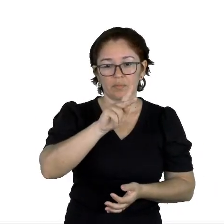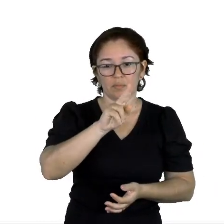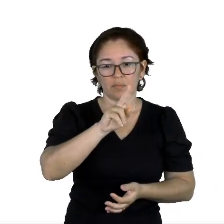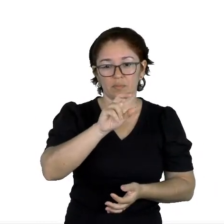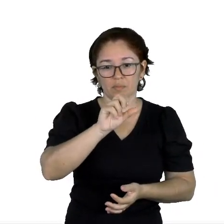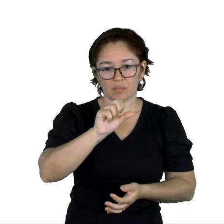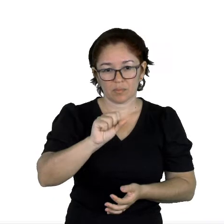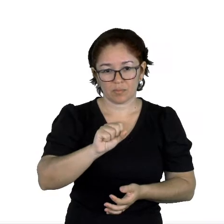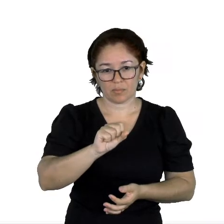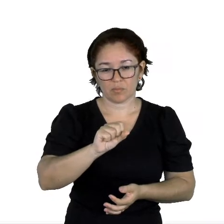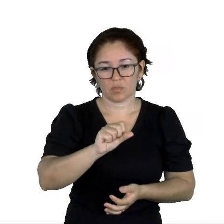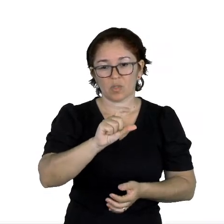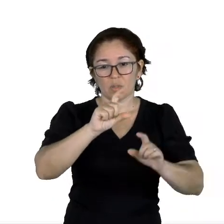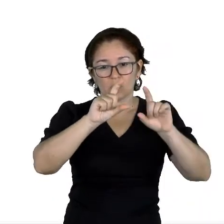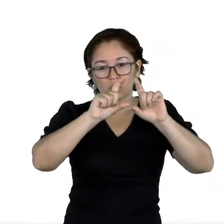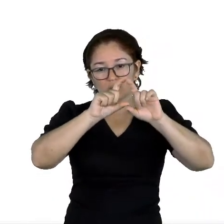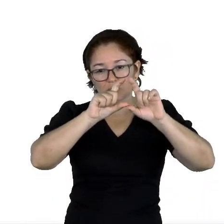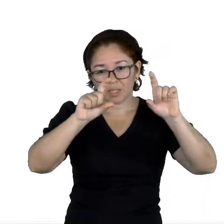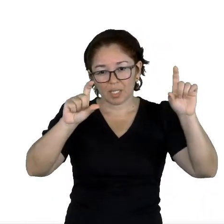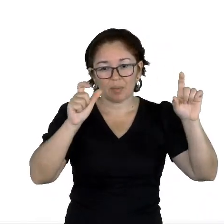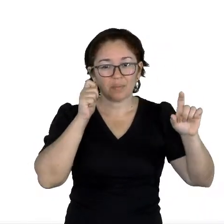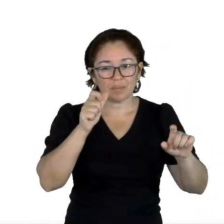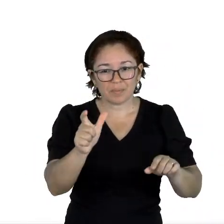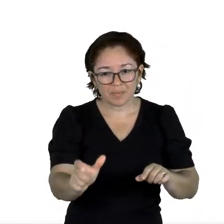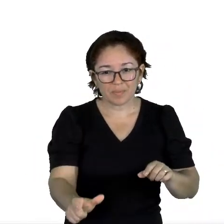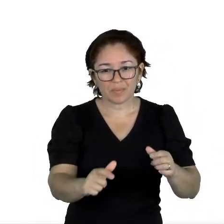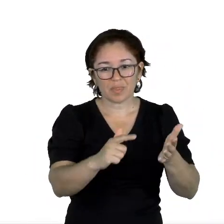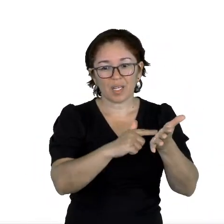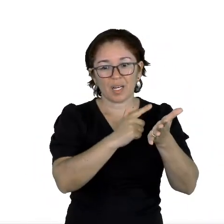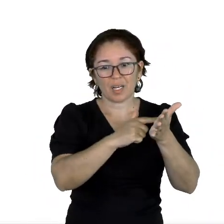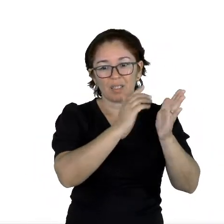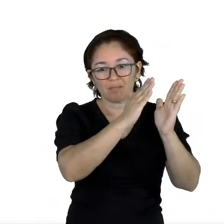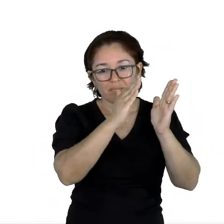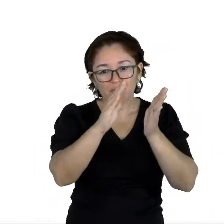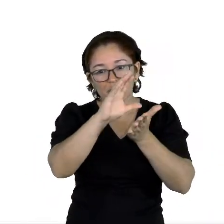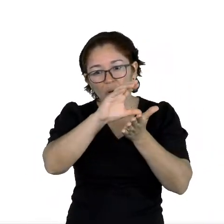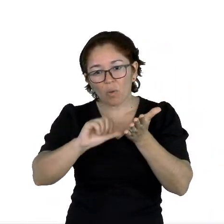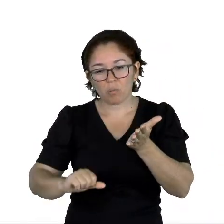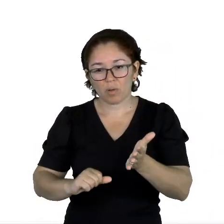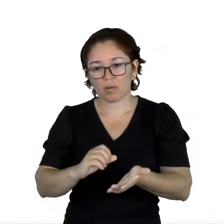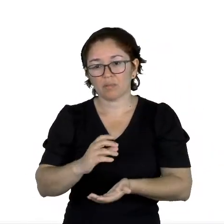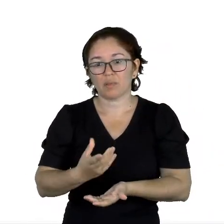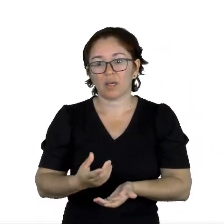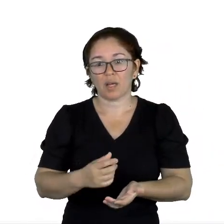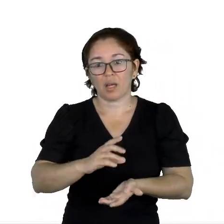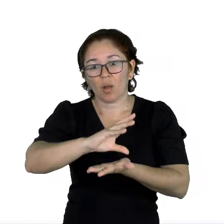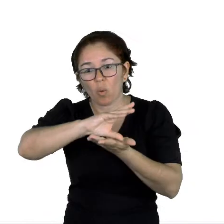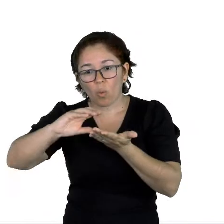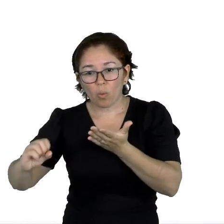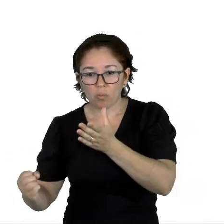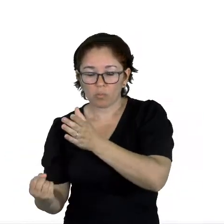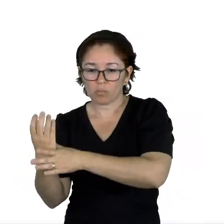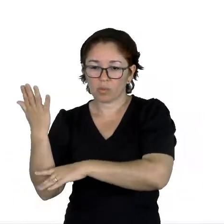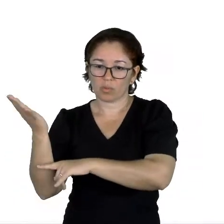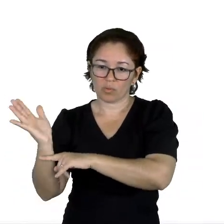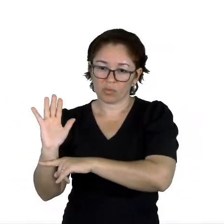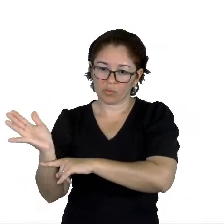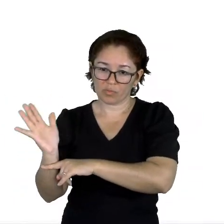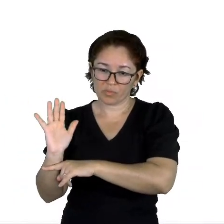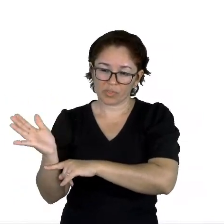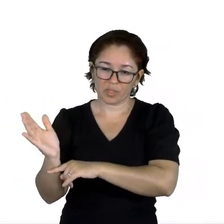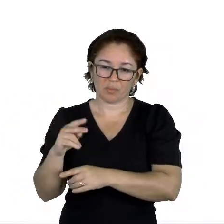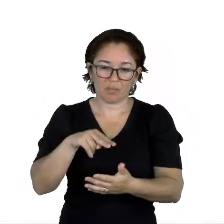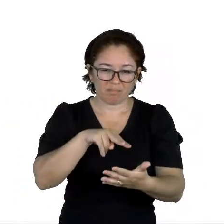tipo de drama infantil arquitetado para provocar lágrimas. Relata os feitos quase